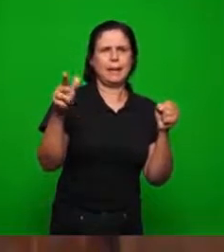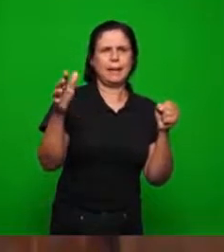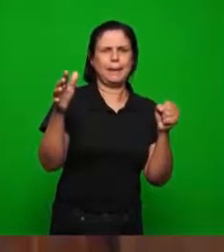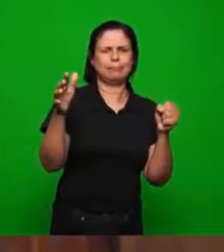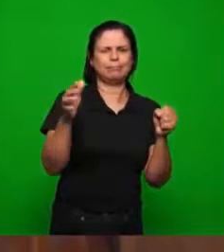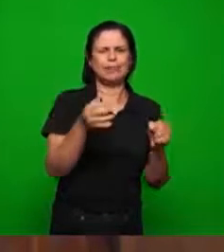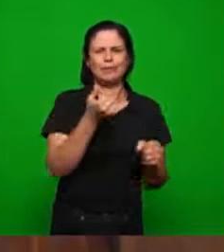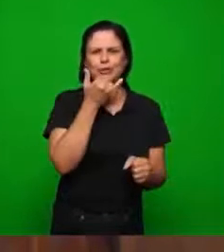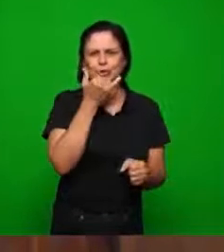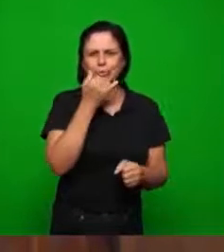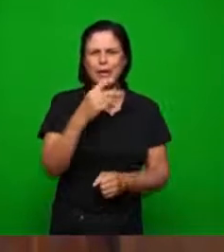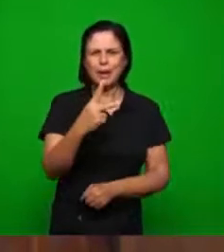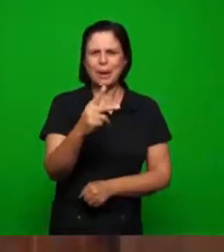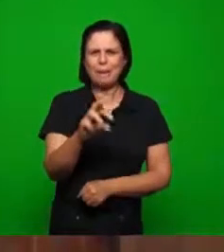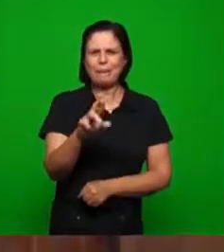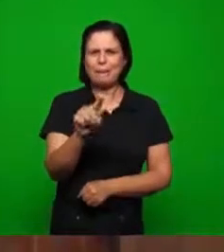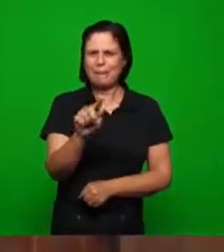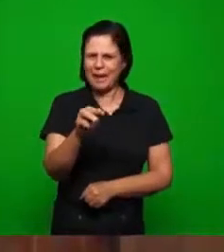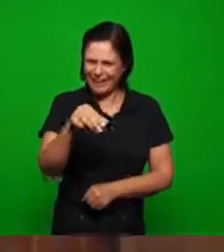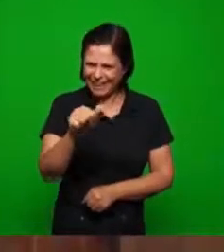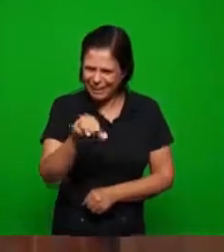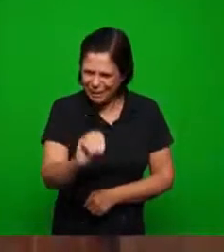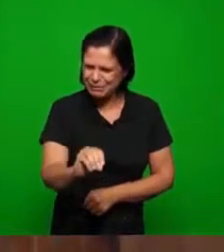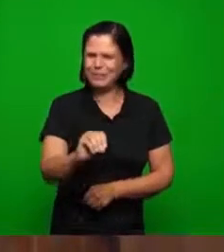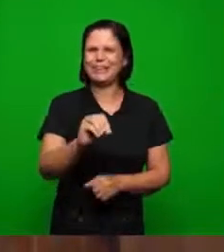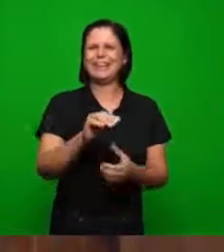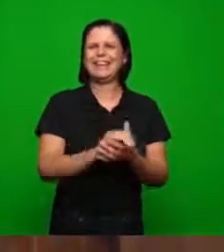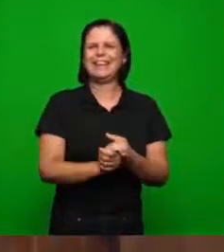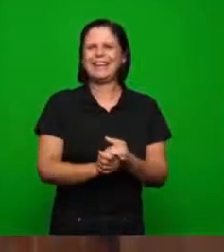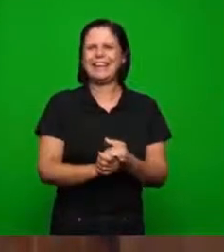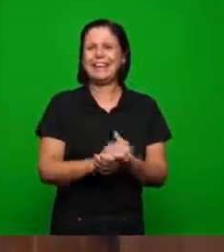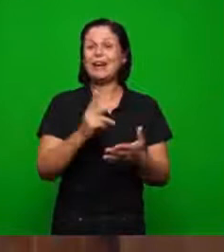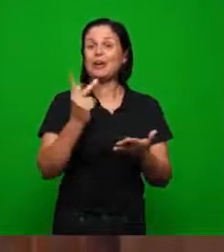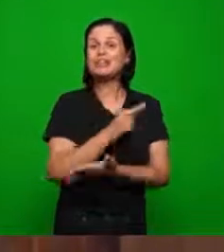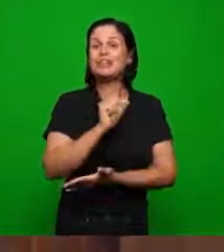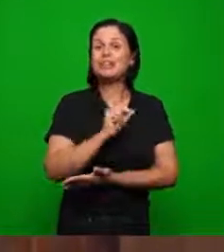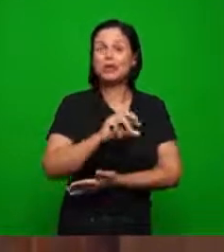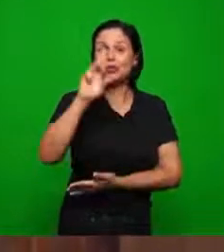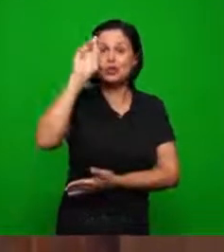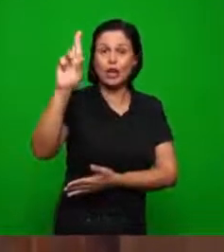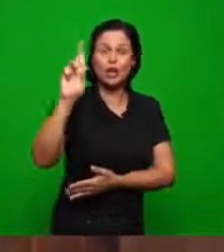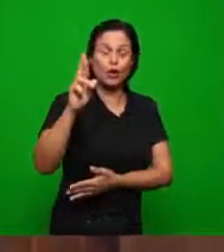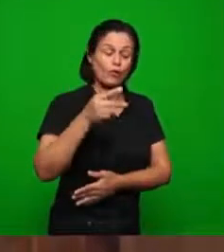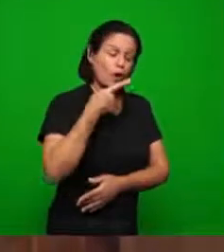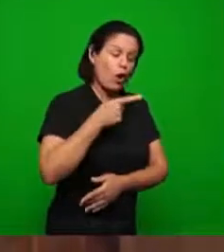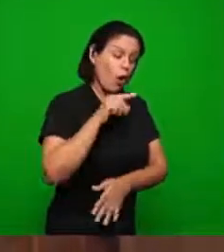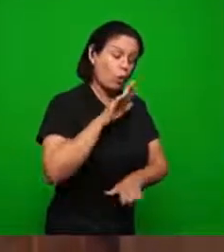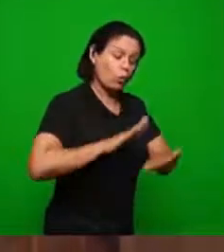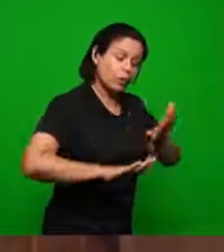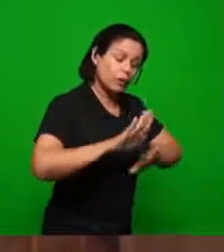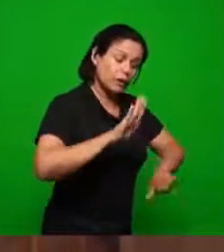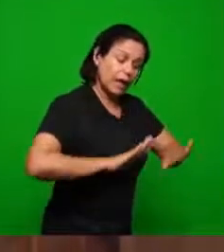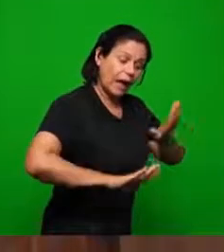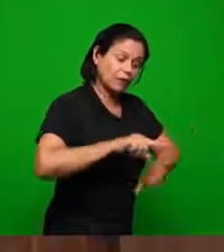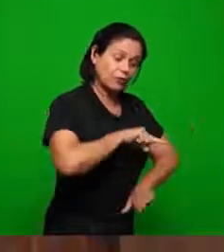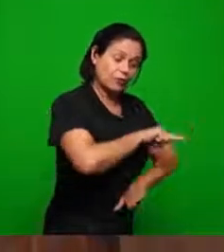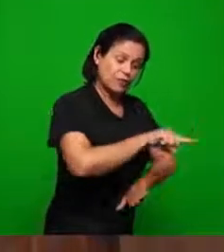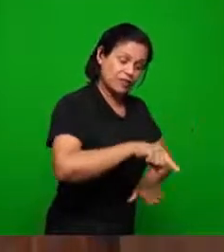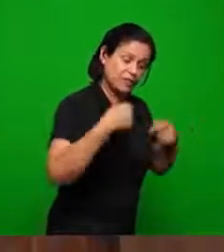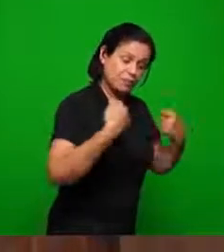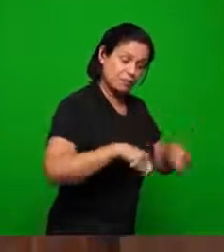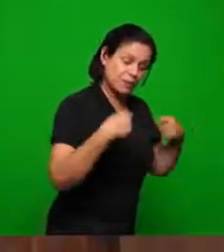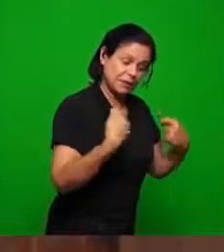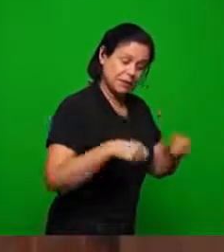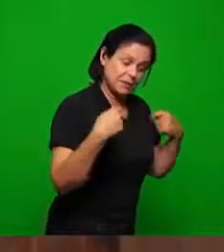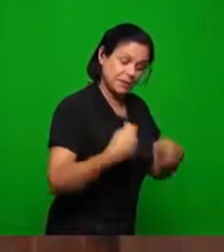Arrependei-vos, pois, quando não, em breve virei a ti e contra eles batalharei